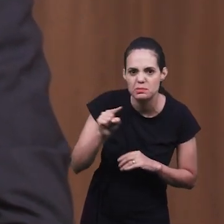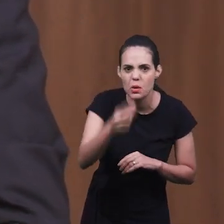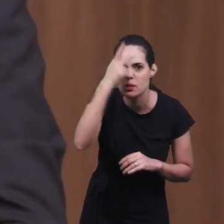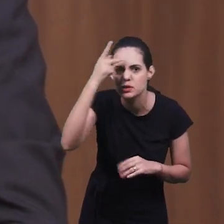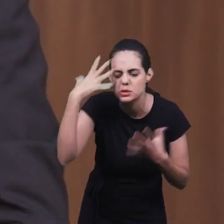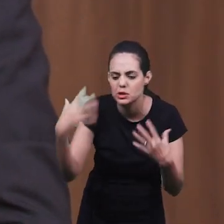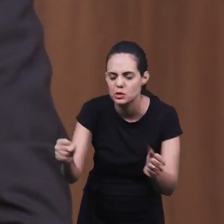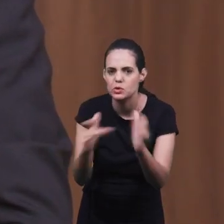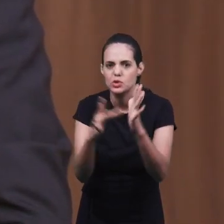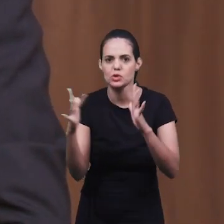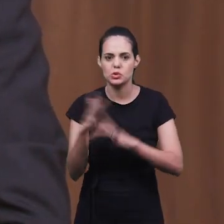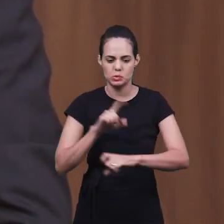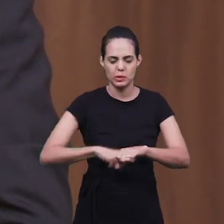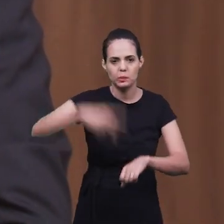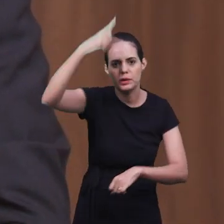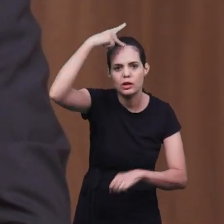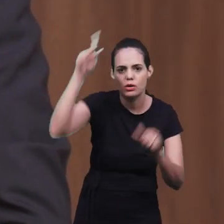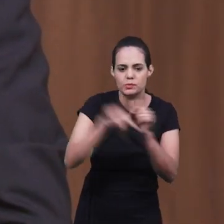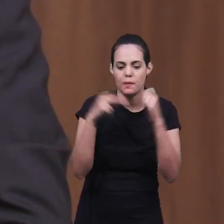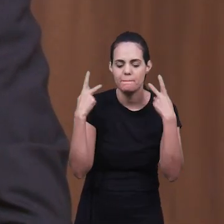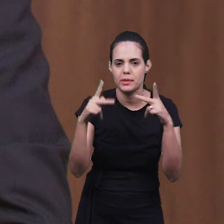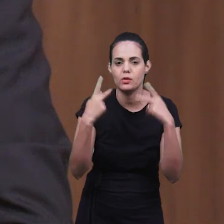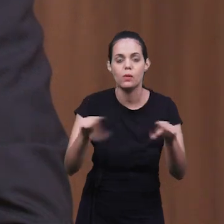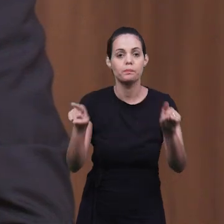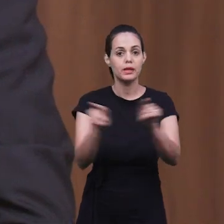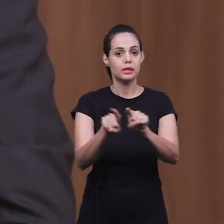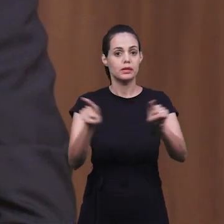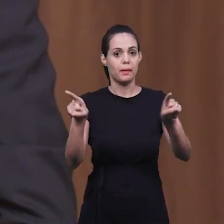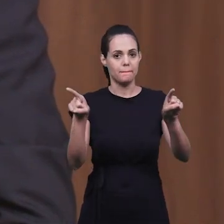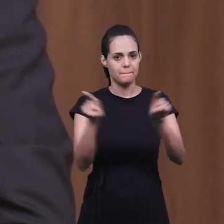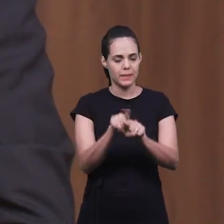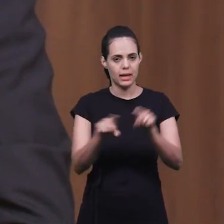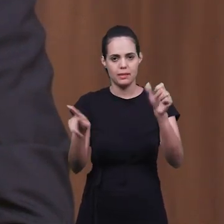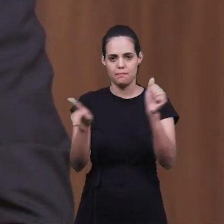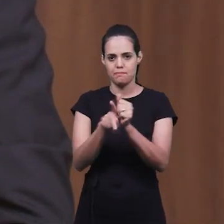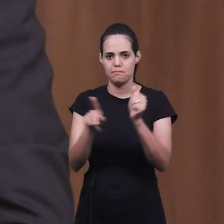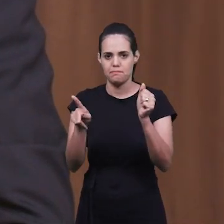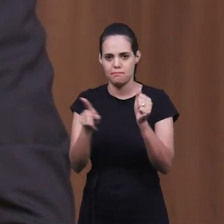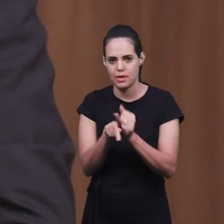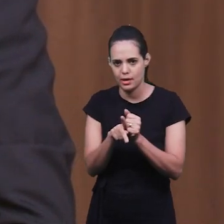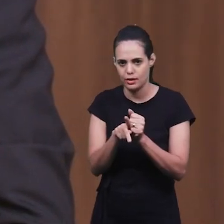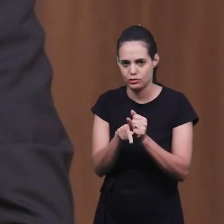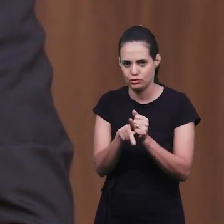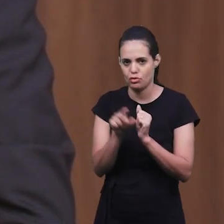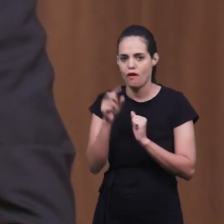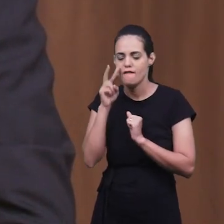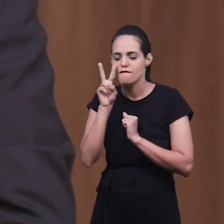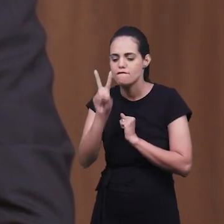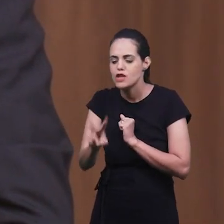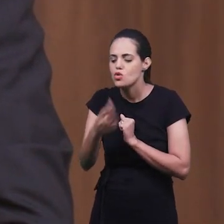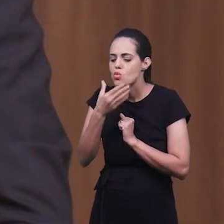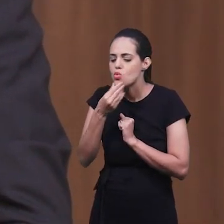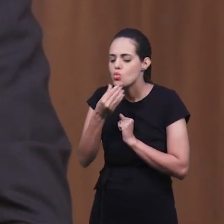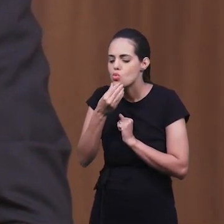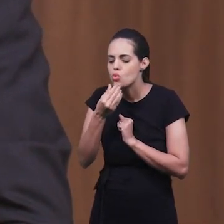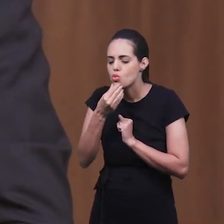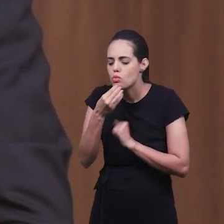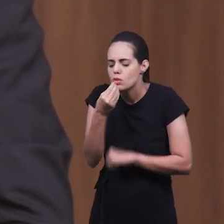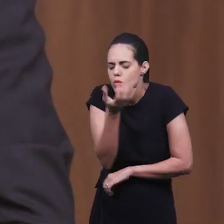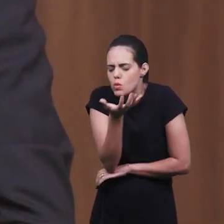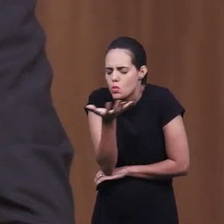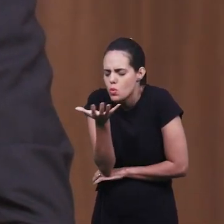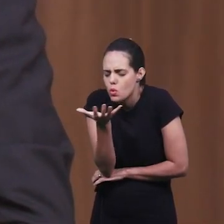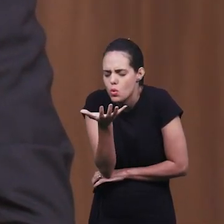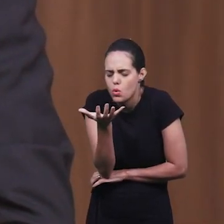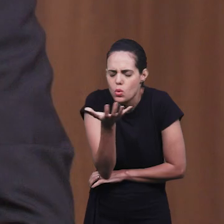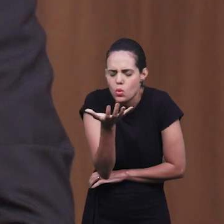nem ouro, mas o que tenho isso te dou. Quando ele entrega aquela palavra ao coxo da Porta Formosa,